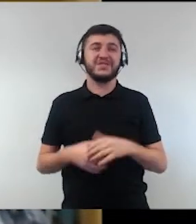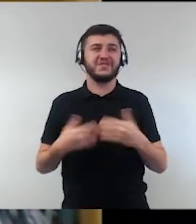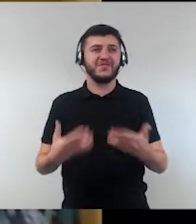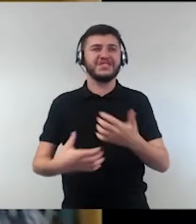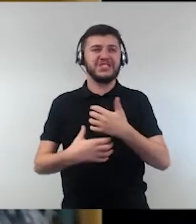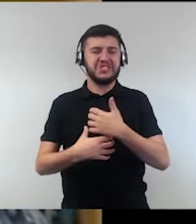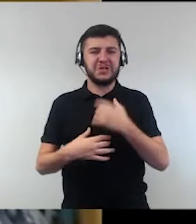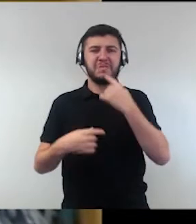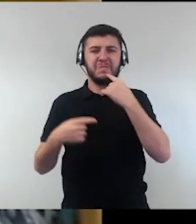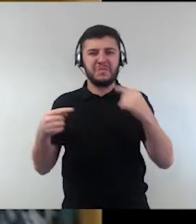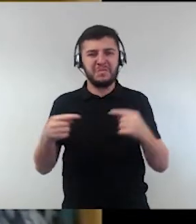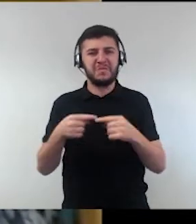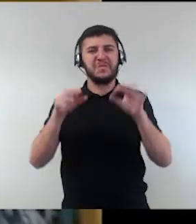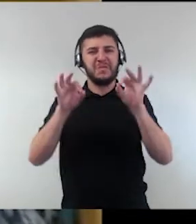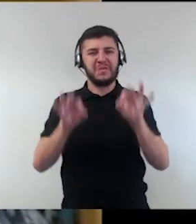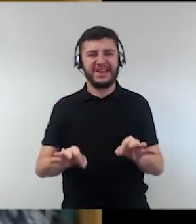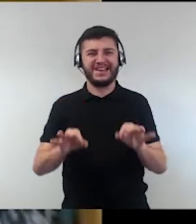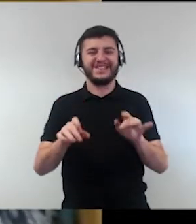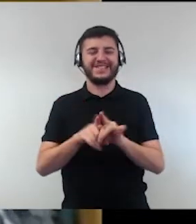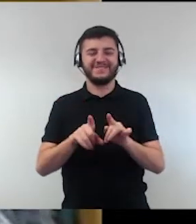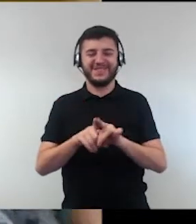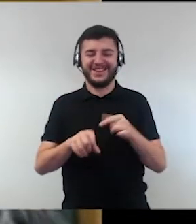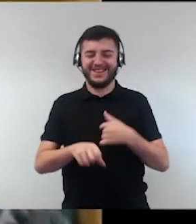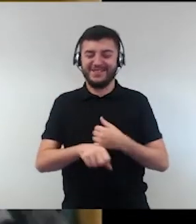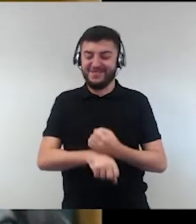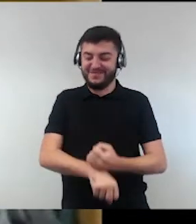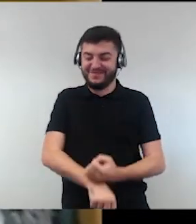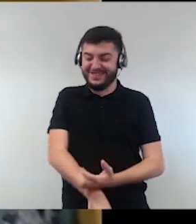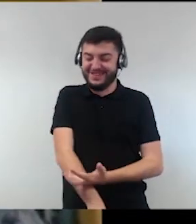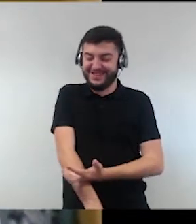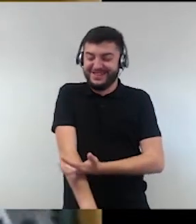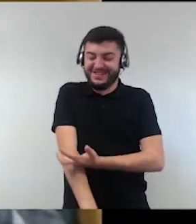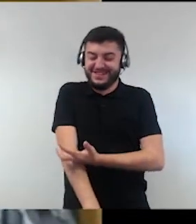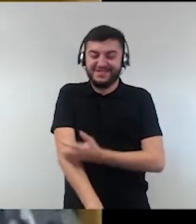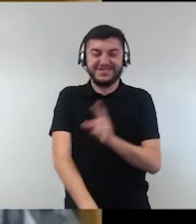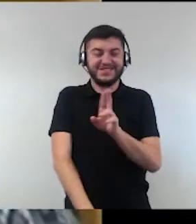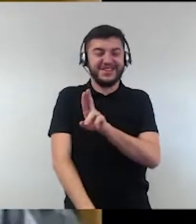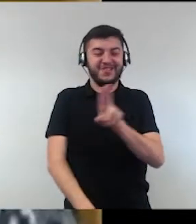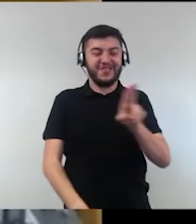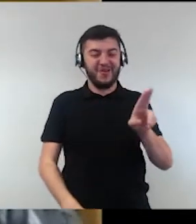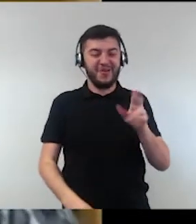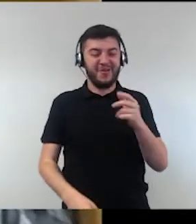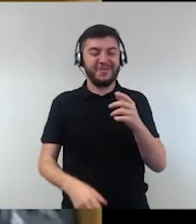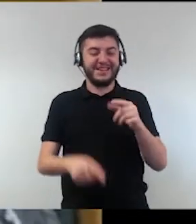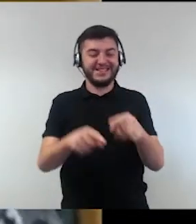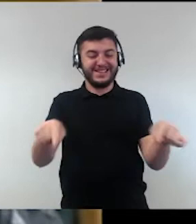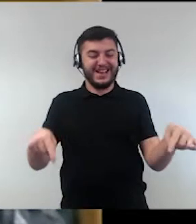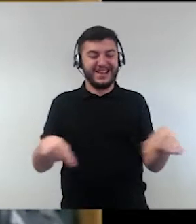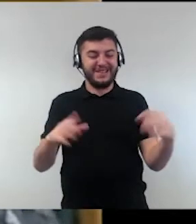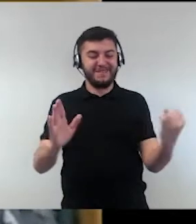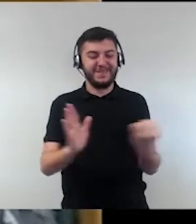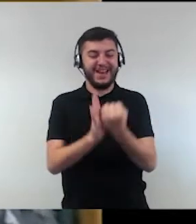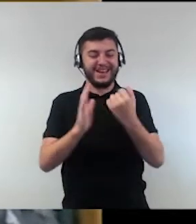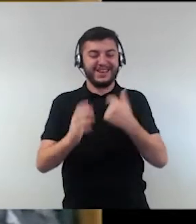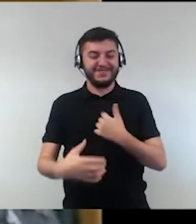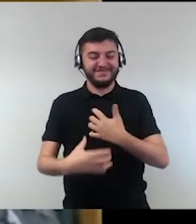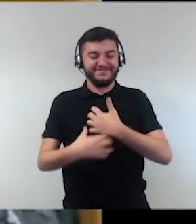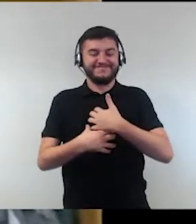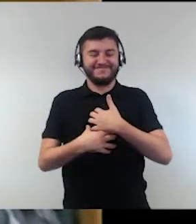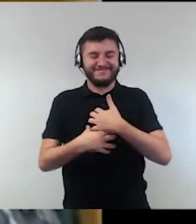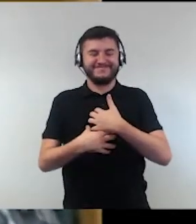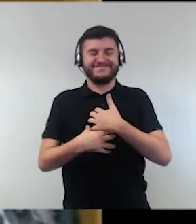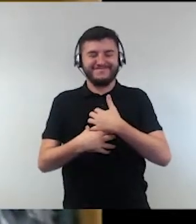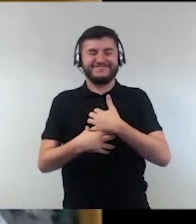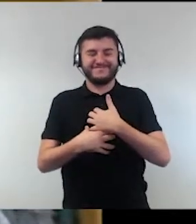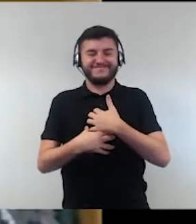coincidência muito grande e fiquei muito emocionada quando me deparei com o nome dele aqui na entrada da nossa sala. Eu